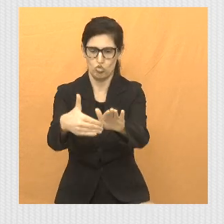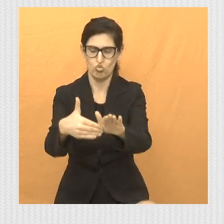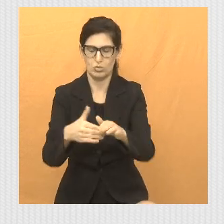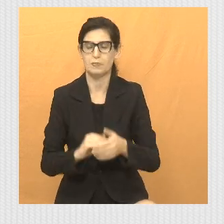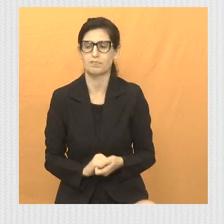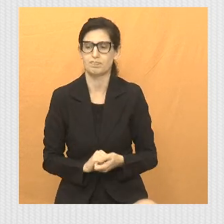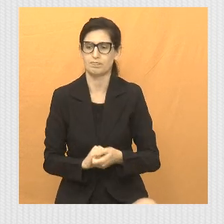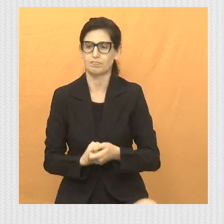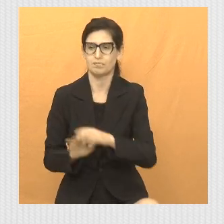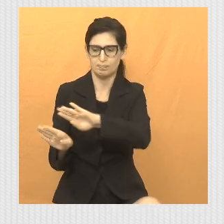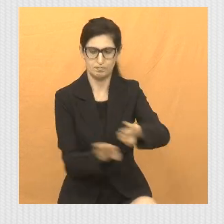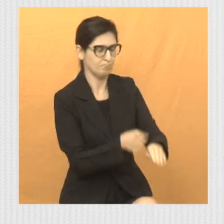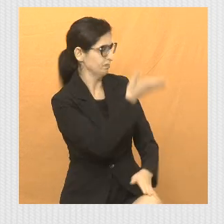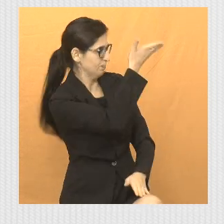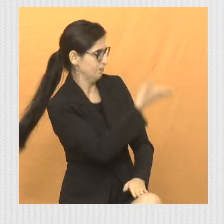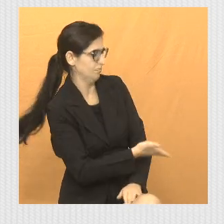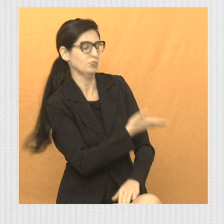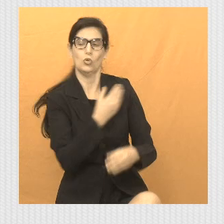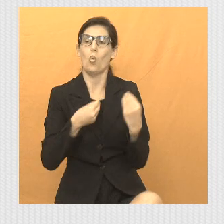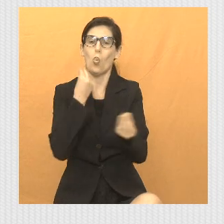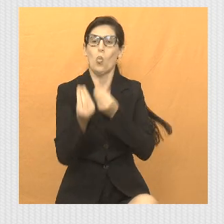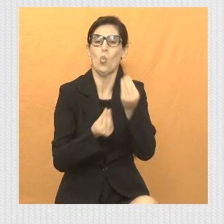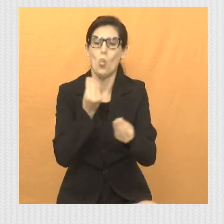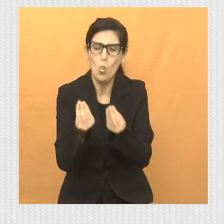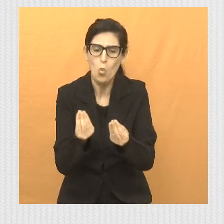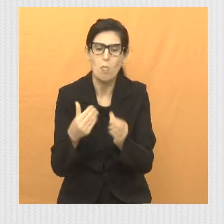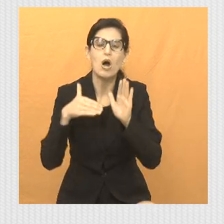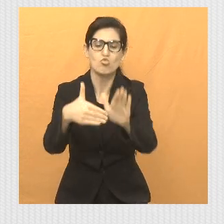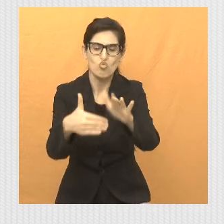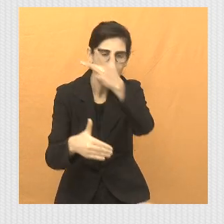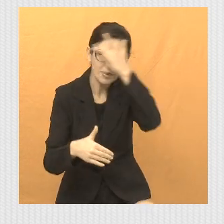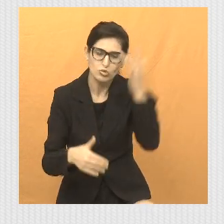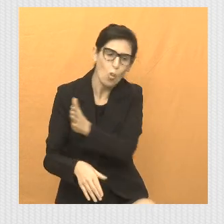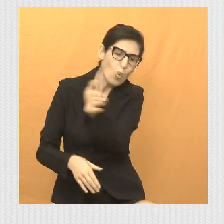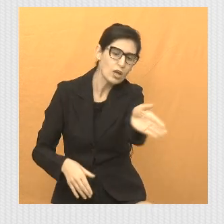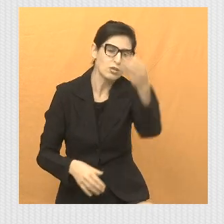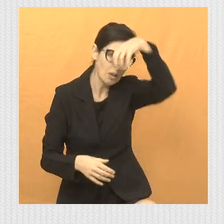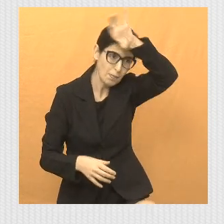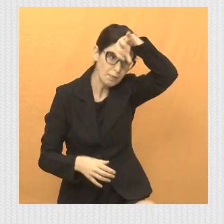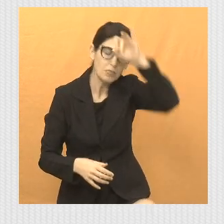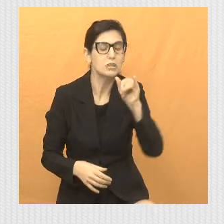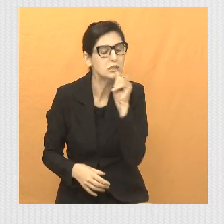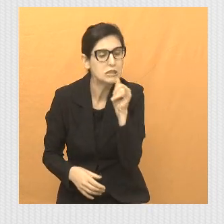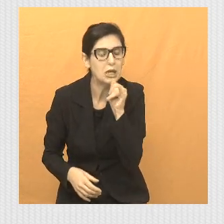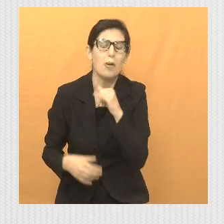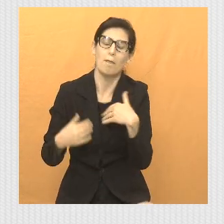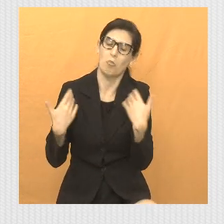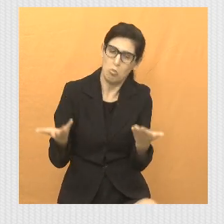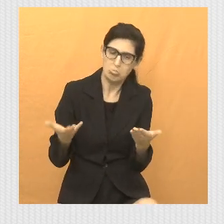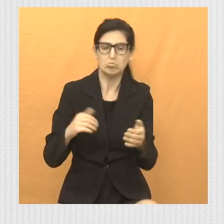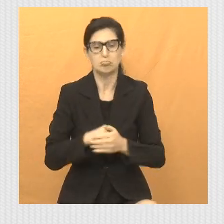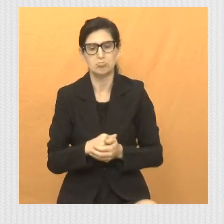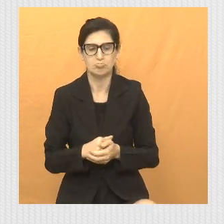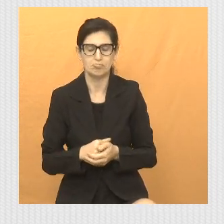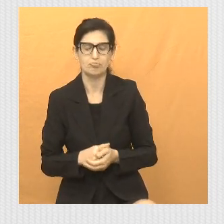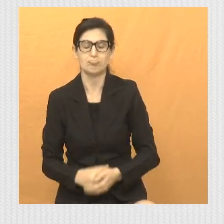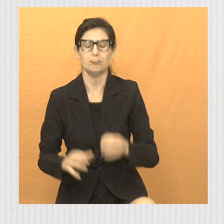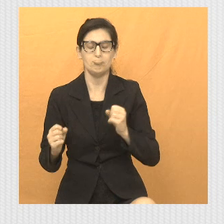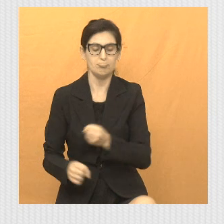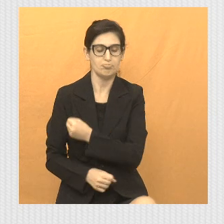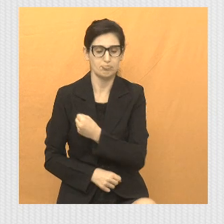de atendimentos que o transporte ambulatorial realizou ao longo do primeiro quadrimestre. Fechamos com